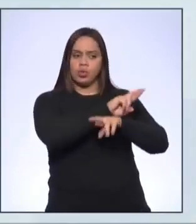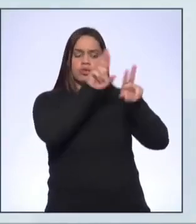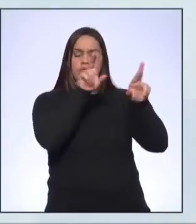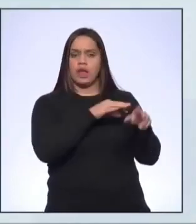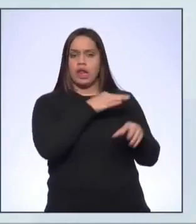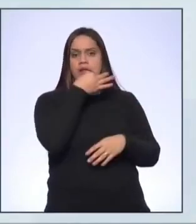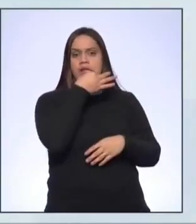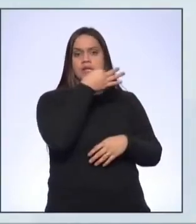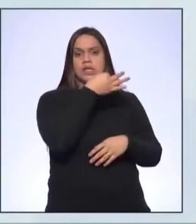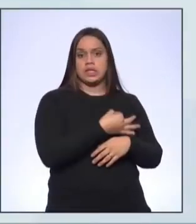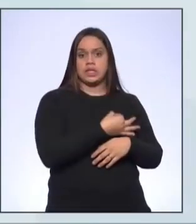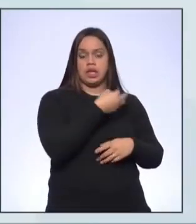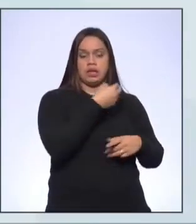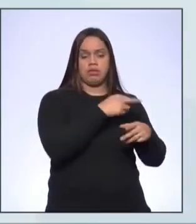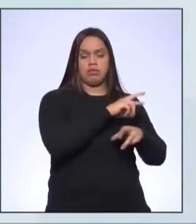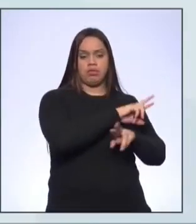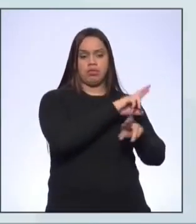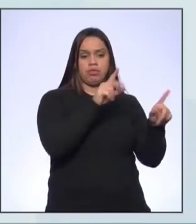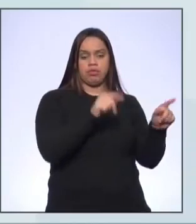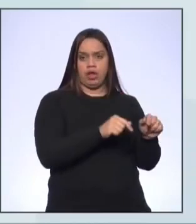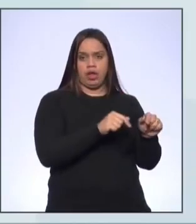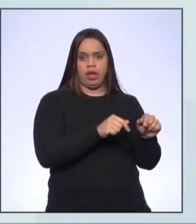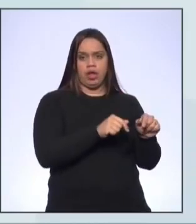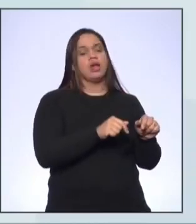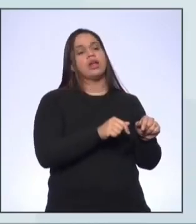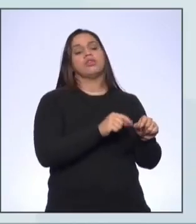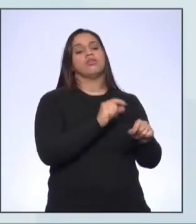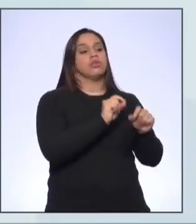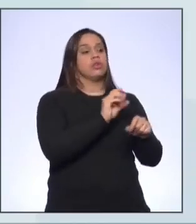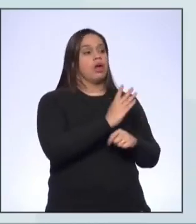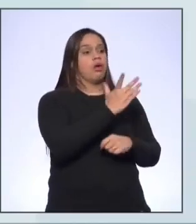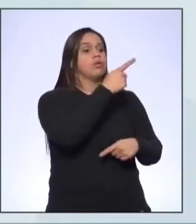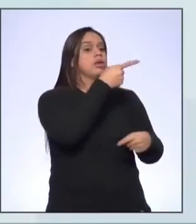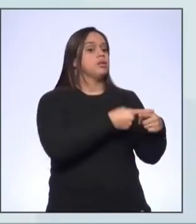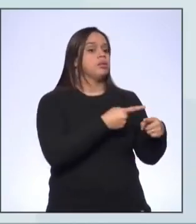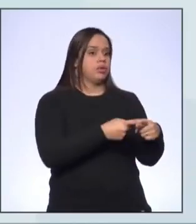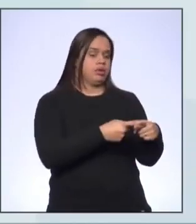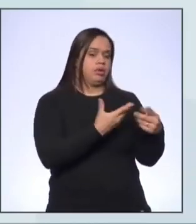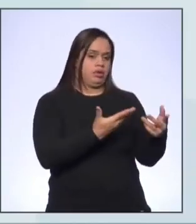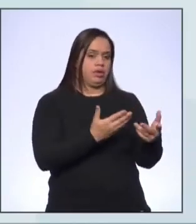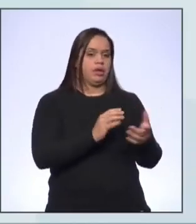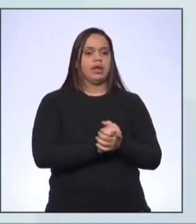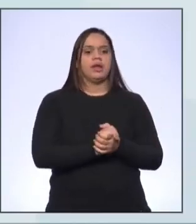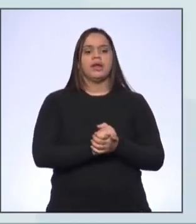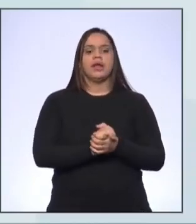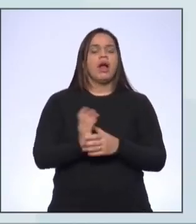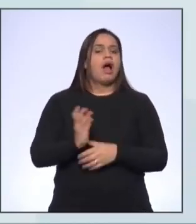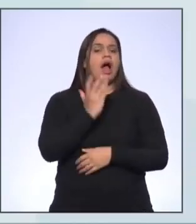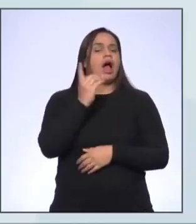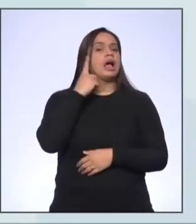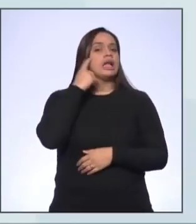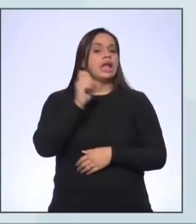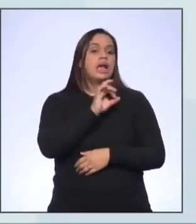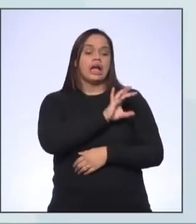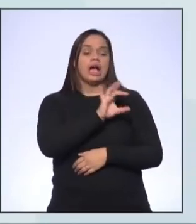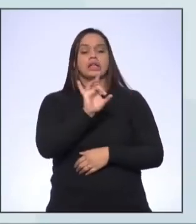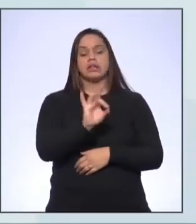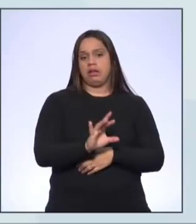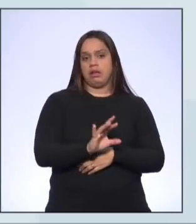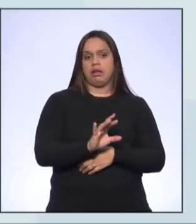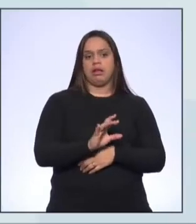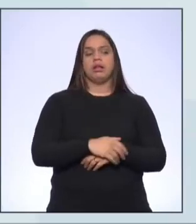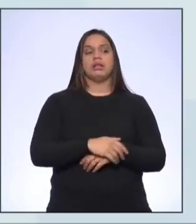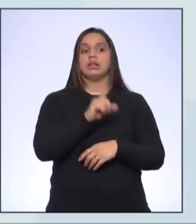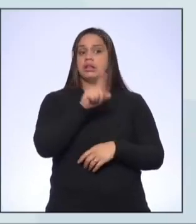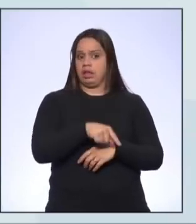argumentos como argumento de causa e consequência, né? Ó, isto gera isto, né? Qual é a ideia de cada uma delas? No